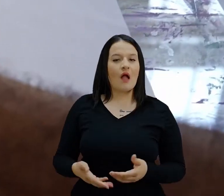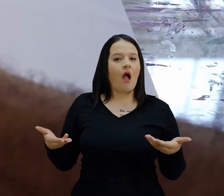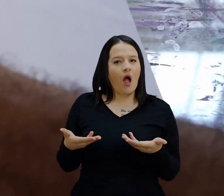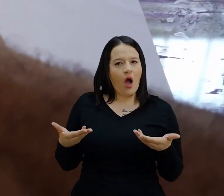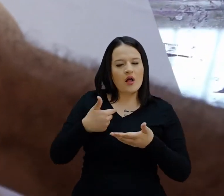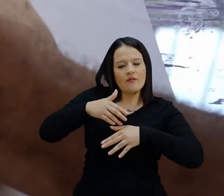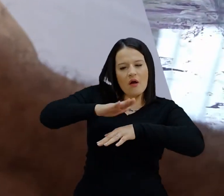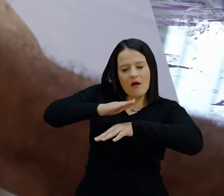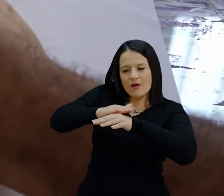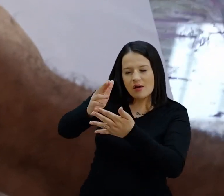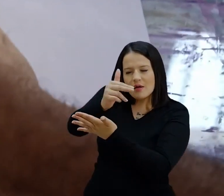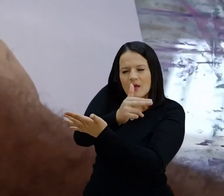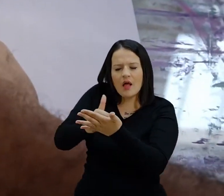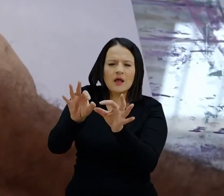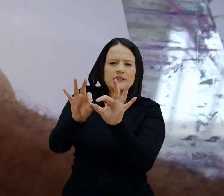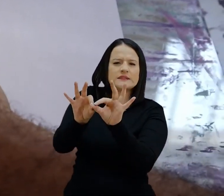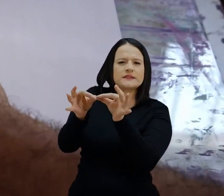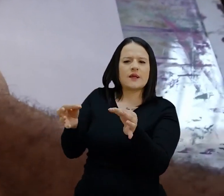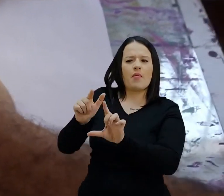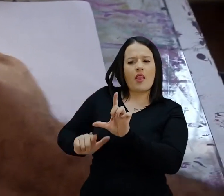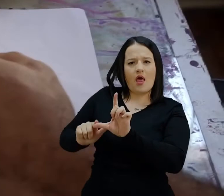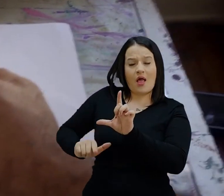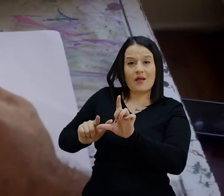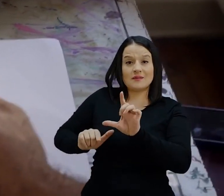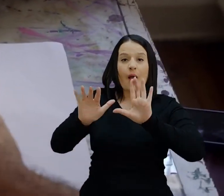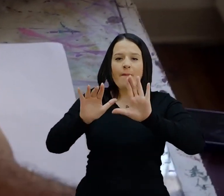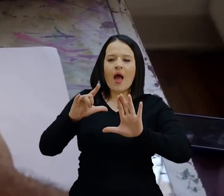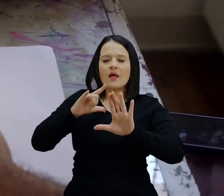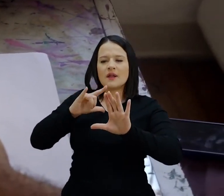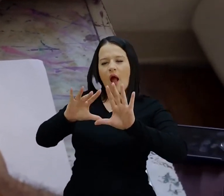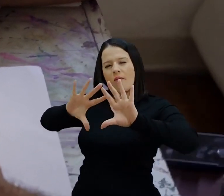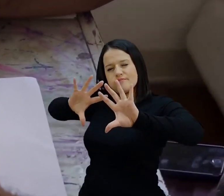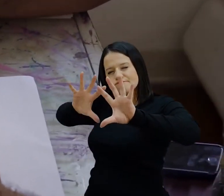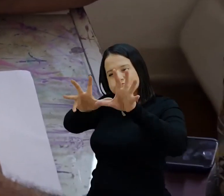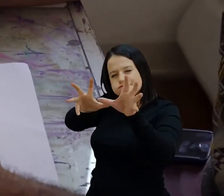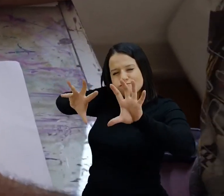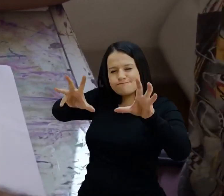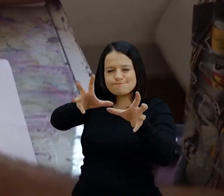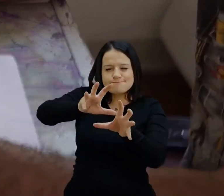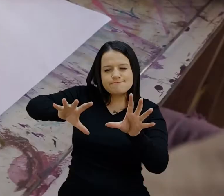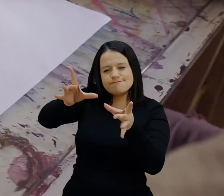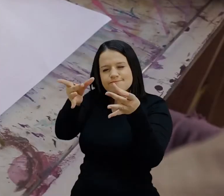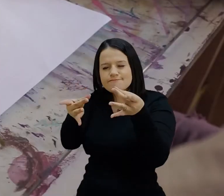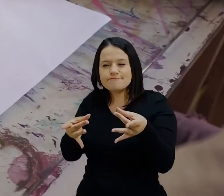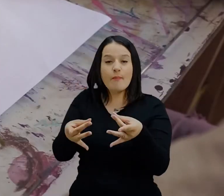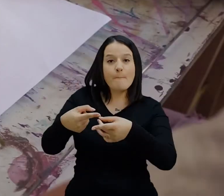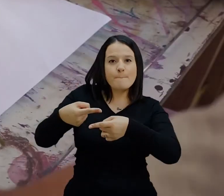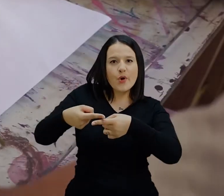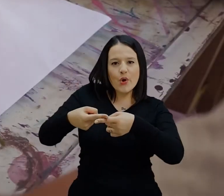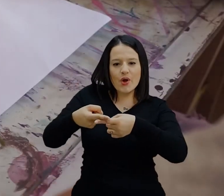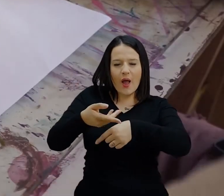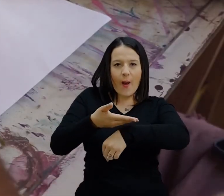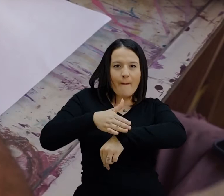Vou também fazendo uma forma mais simples de letra, mas ao mesmo tempo estilizada. Que na